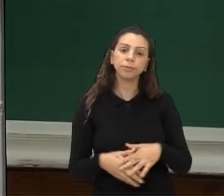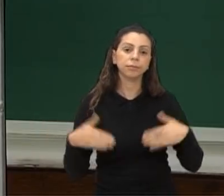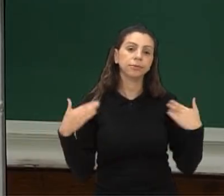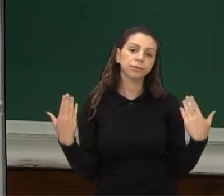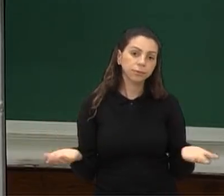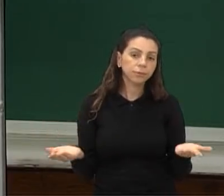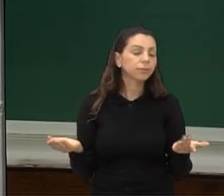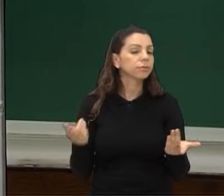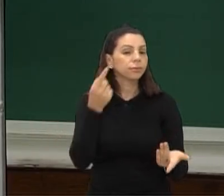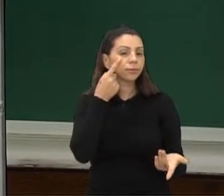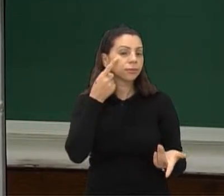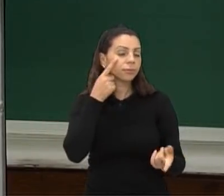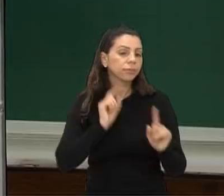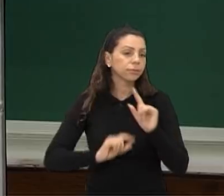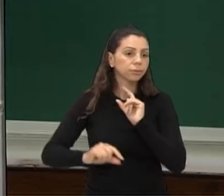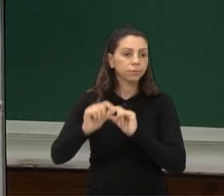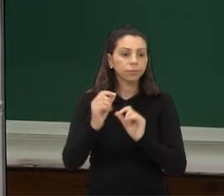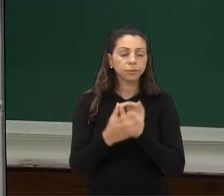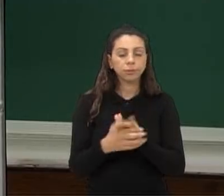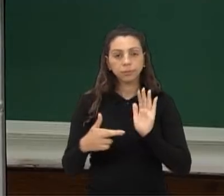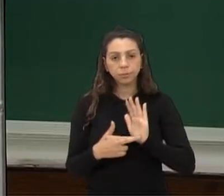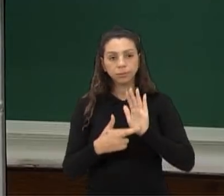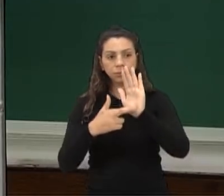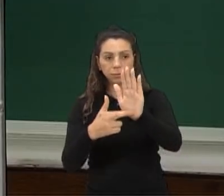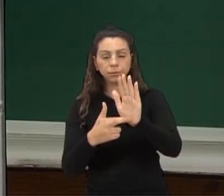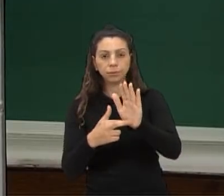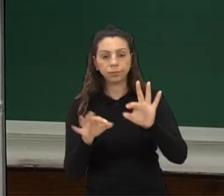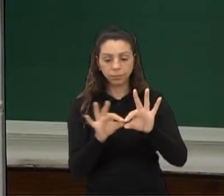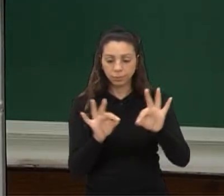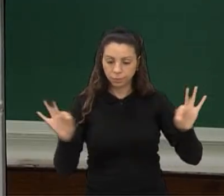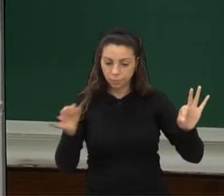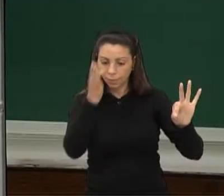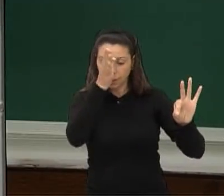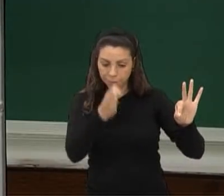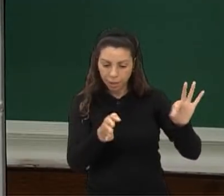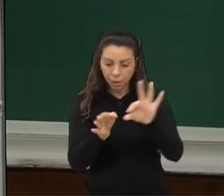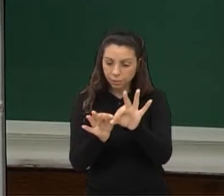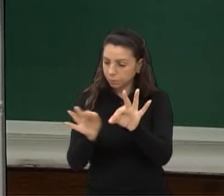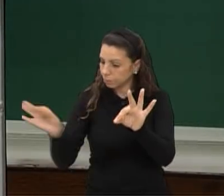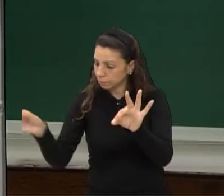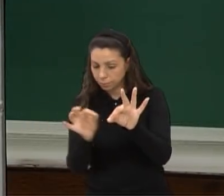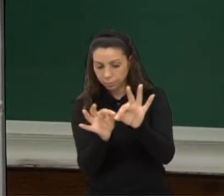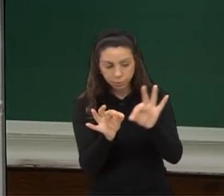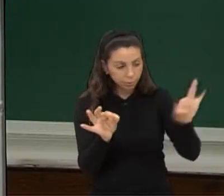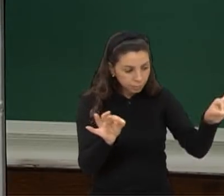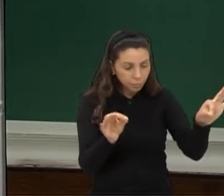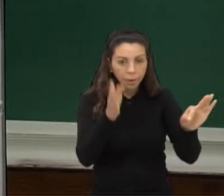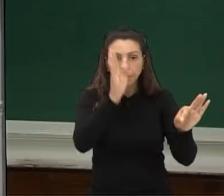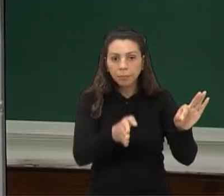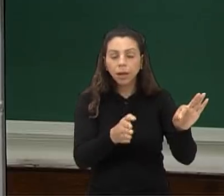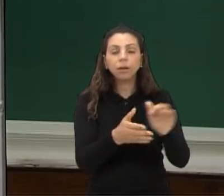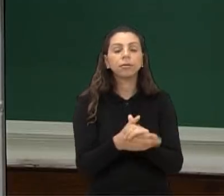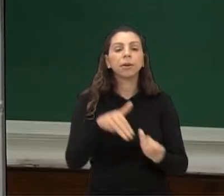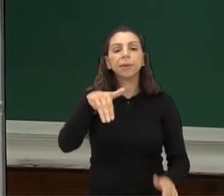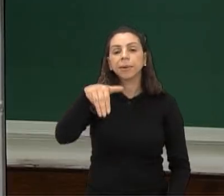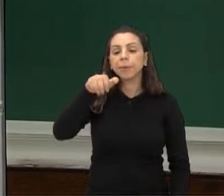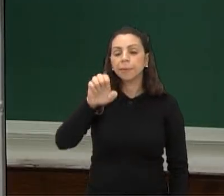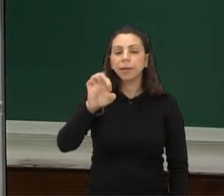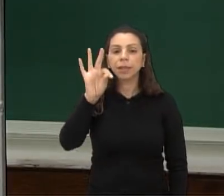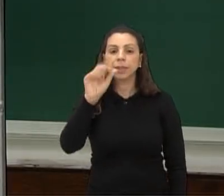percorrido exatamente a metade da avenida. Então, a professora procurou representar isso aqui até a metade,